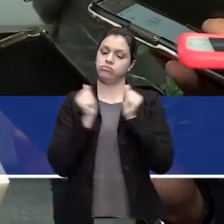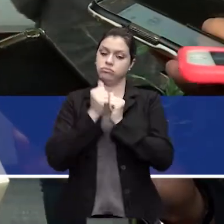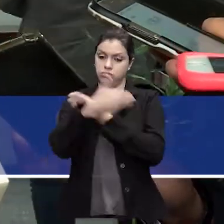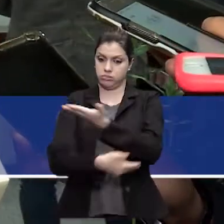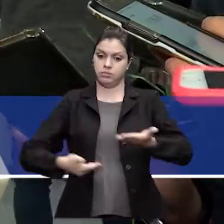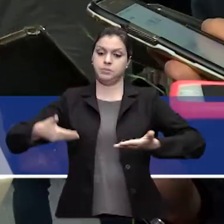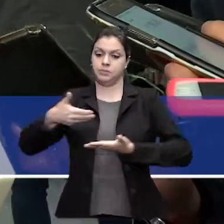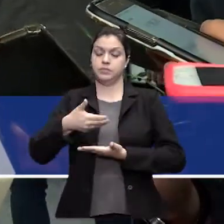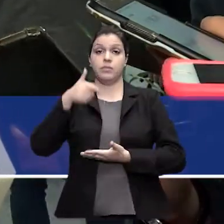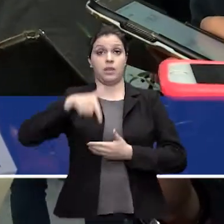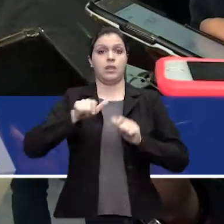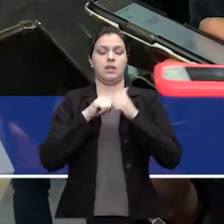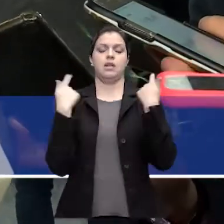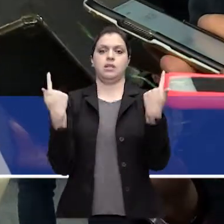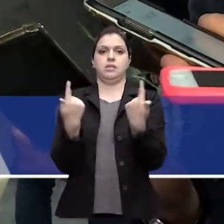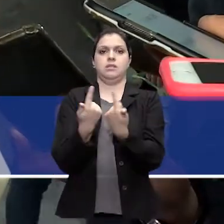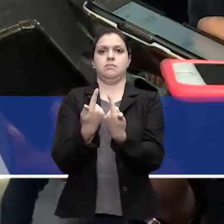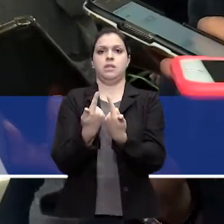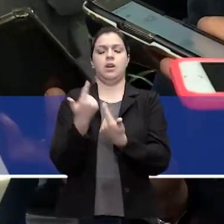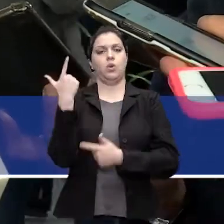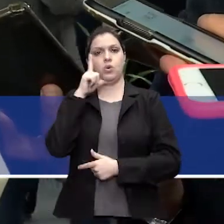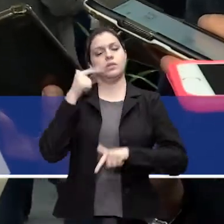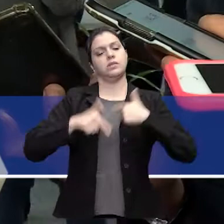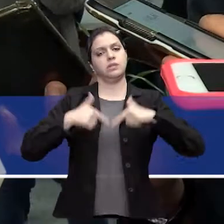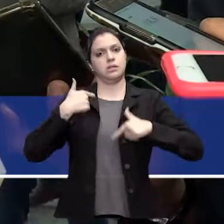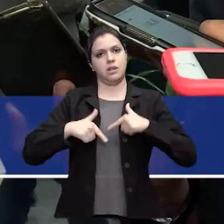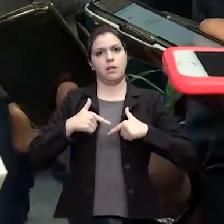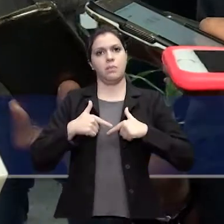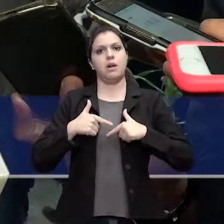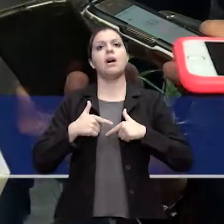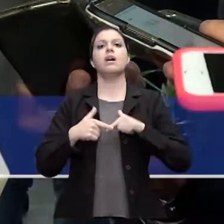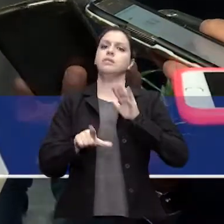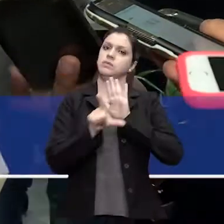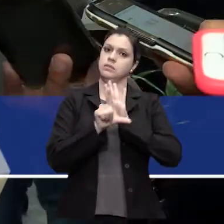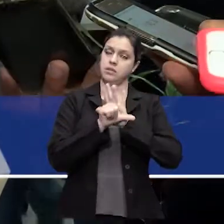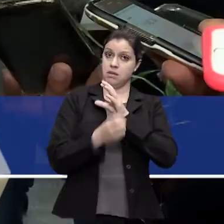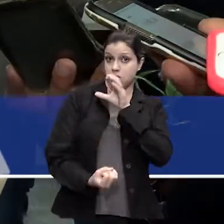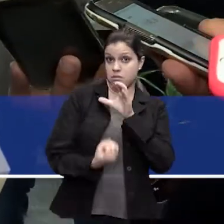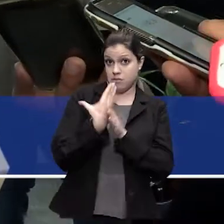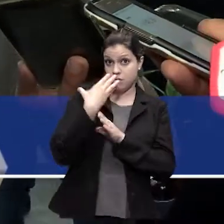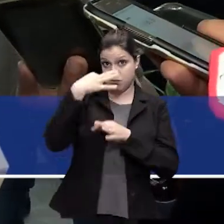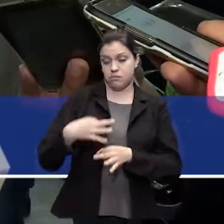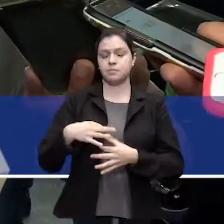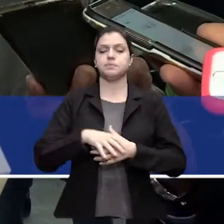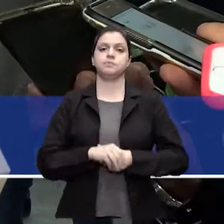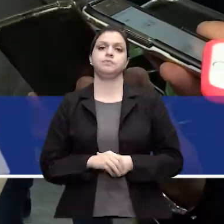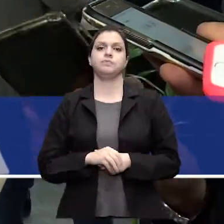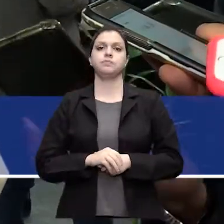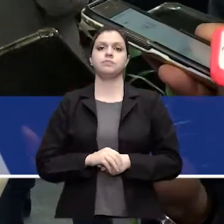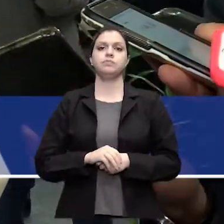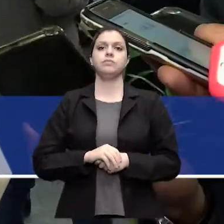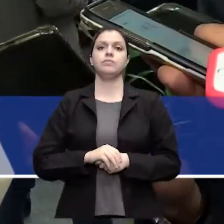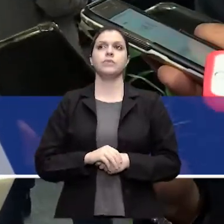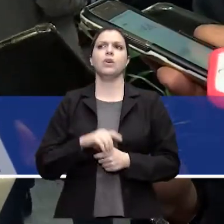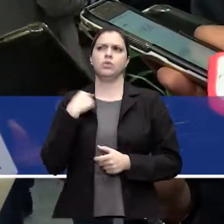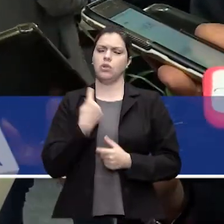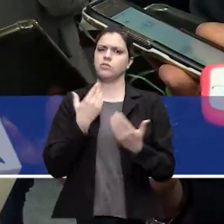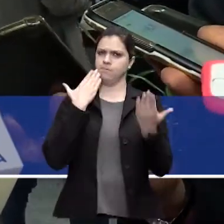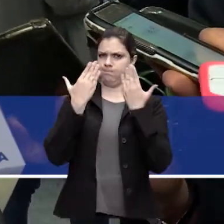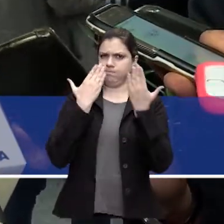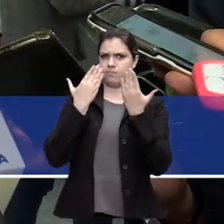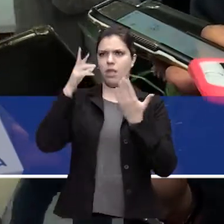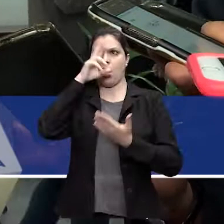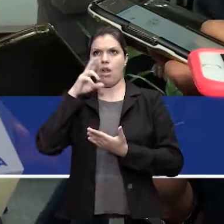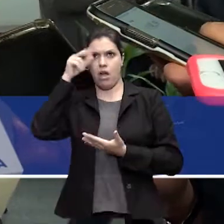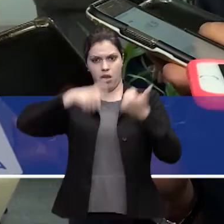mundo para que a Assembleia possa exercer o que lhe é devido, que é efetivamente legislar. Então nós vamos, a